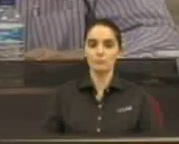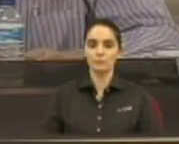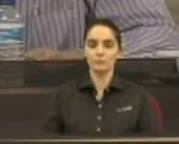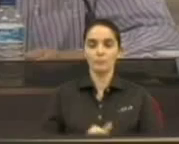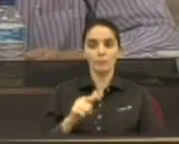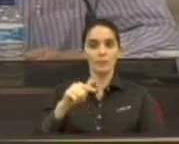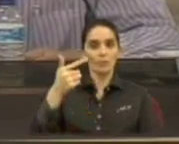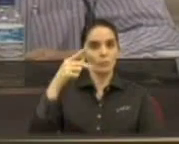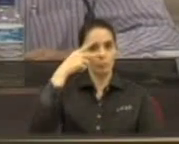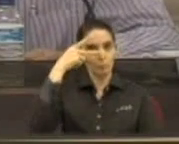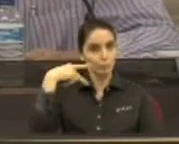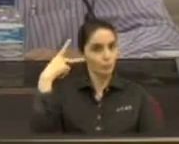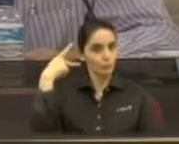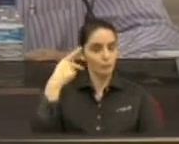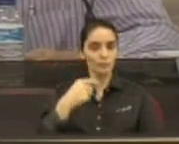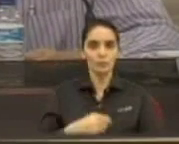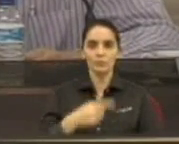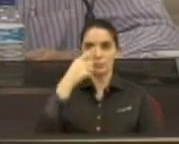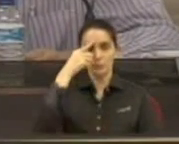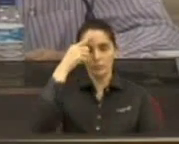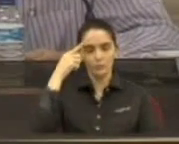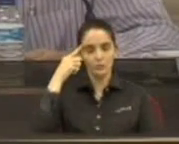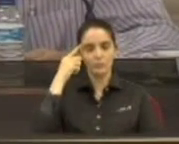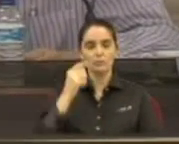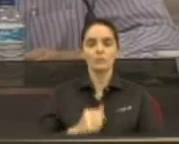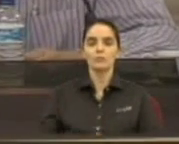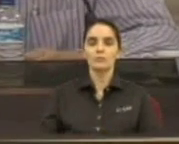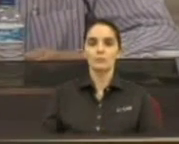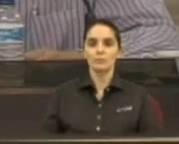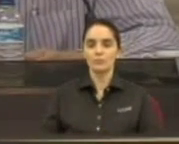Mais algum vereador deseja? Vereador Wilson Nunes Cerqueira.